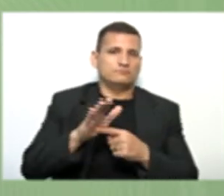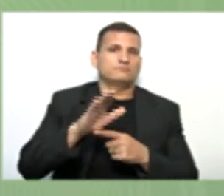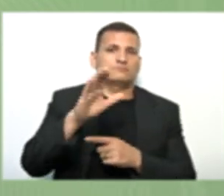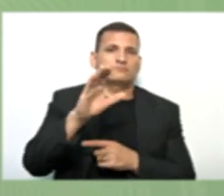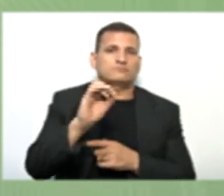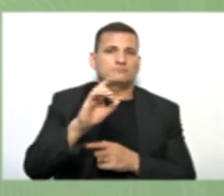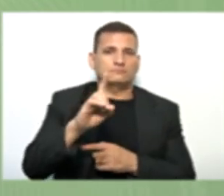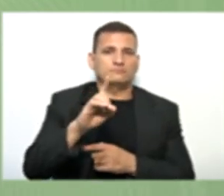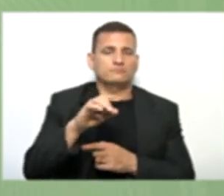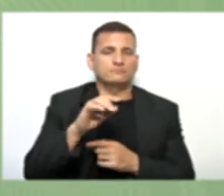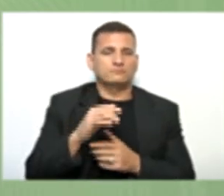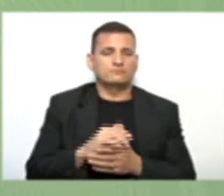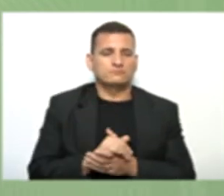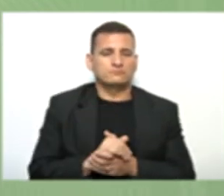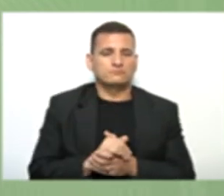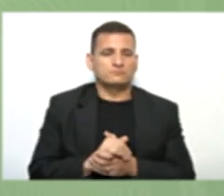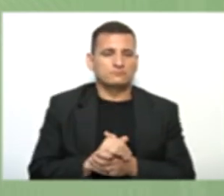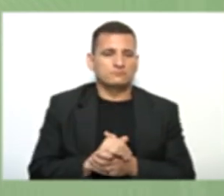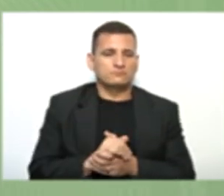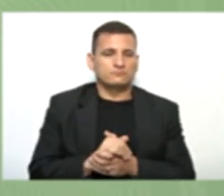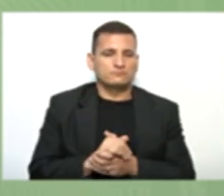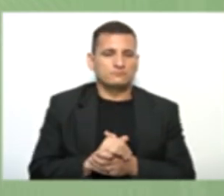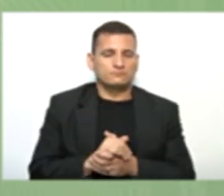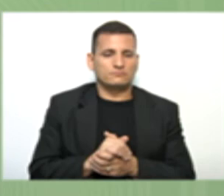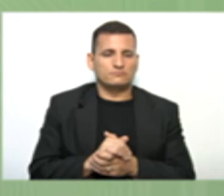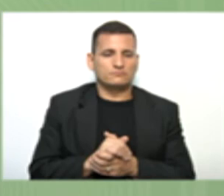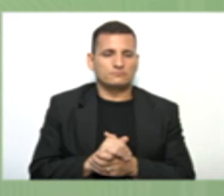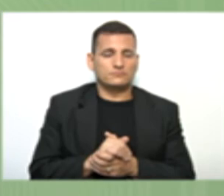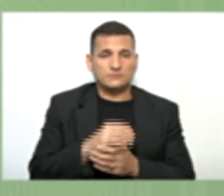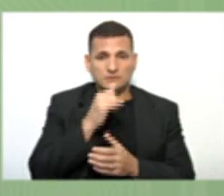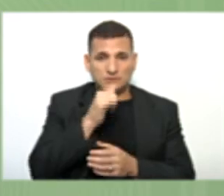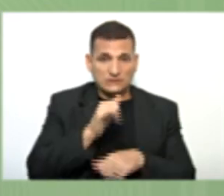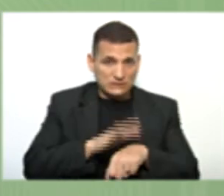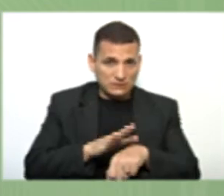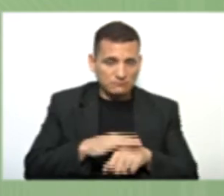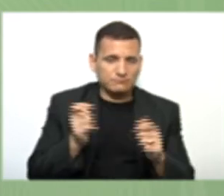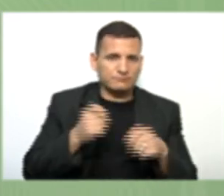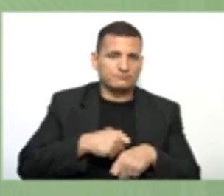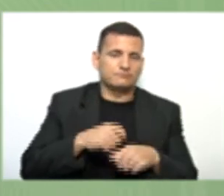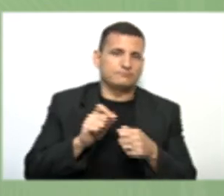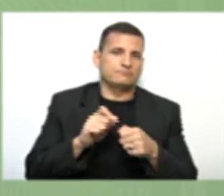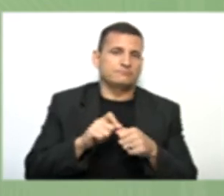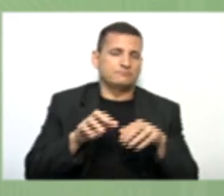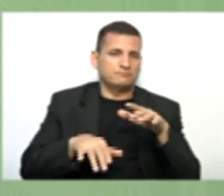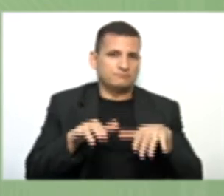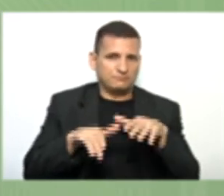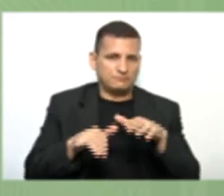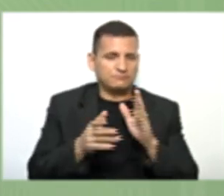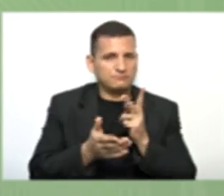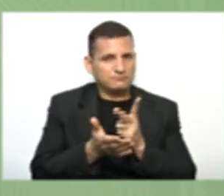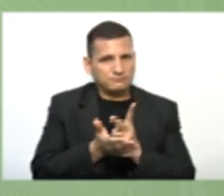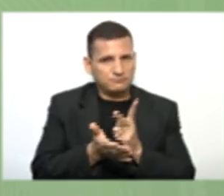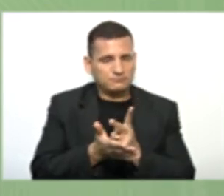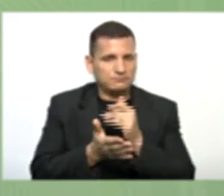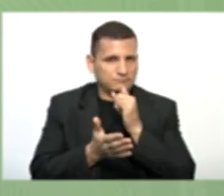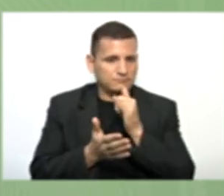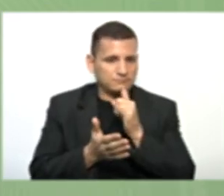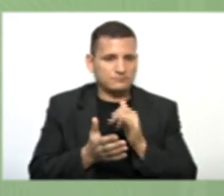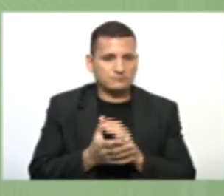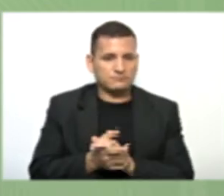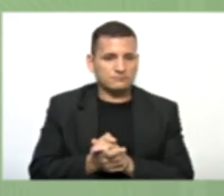que cada coisa, o que cada linha aqui, para que a gente, se der tempo, a gente consegue fazer no braço aqui mesmo. Esse mesmo exemplo, tá?